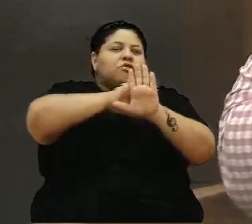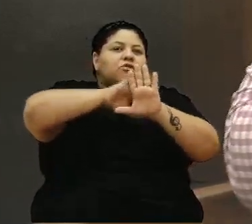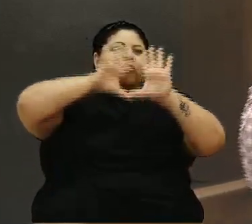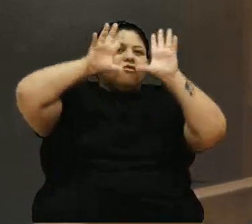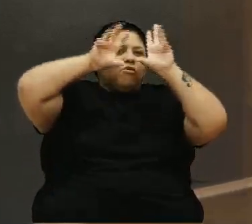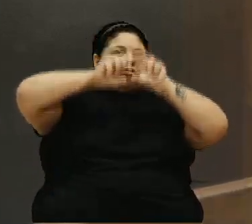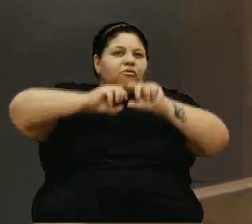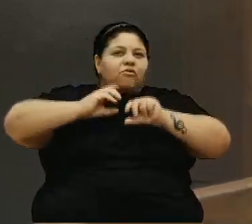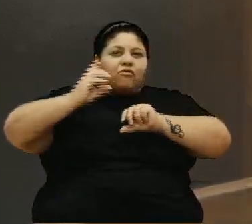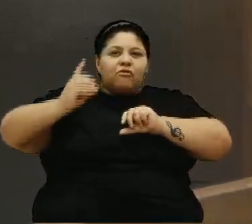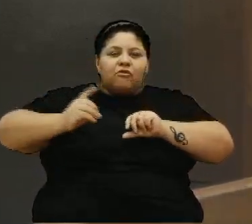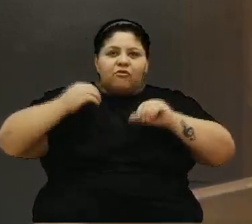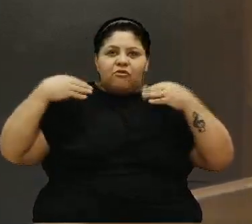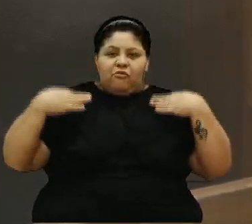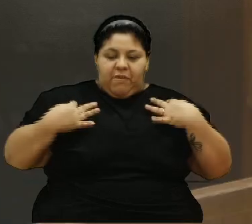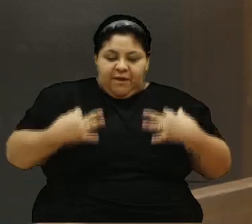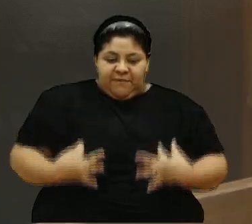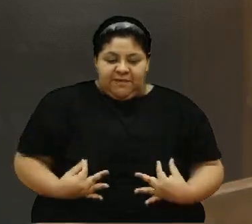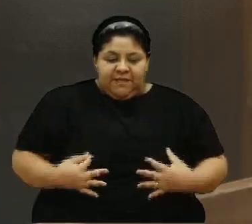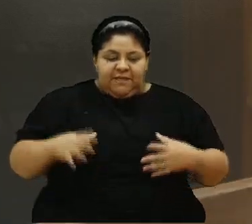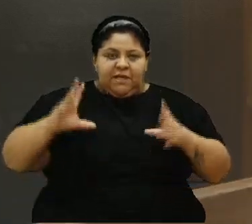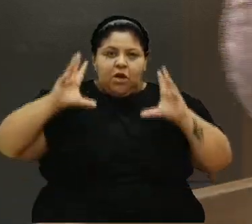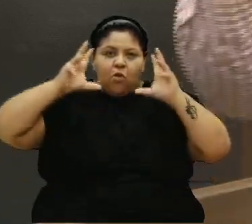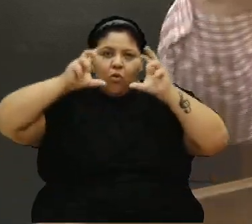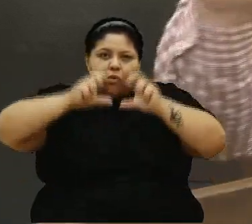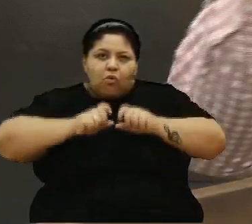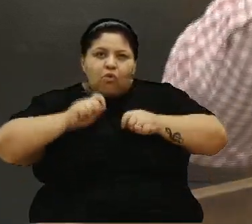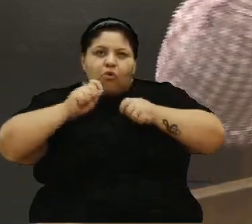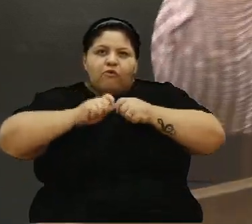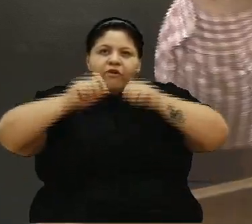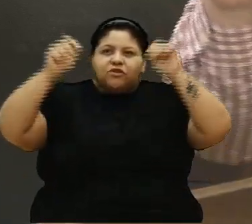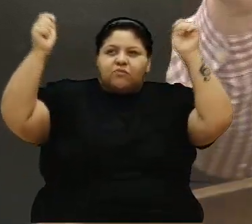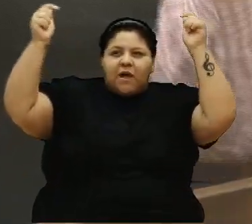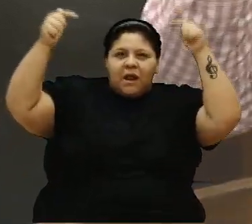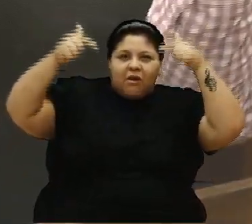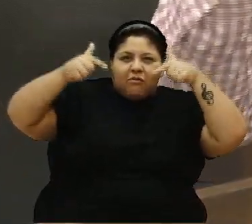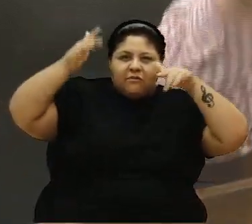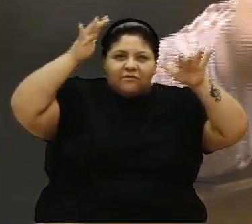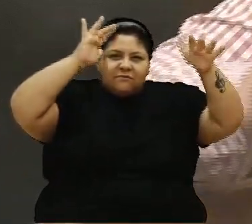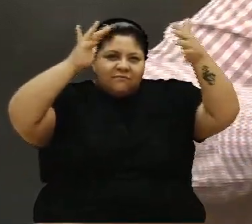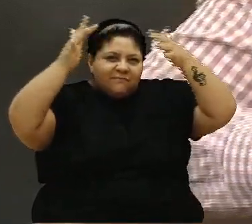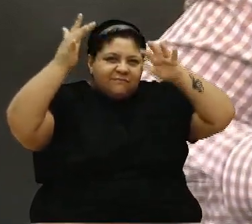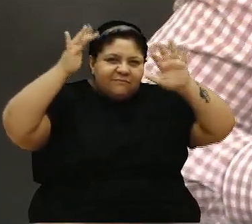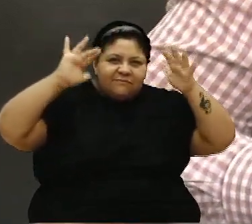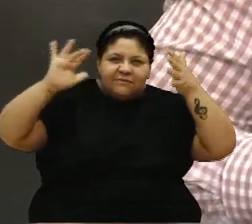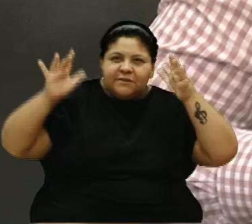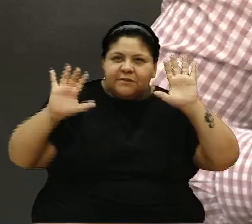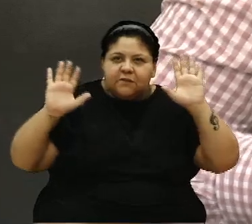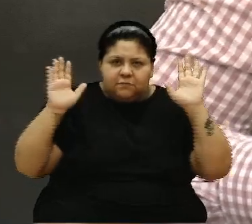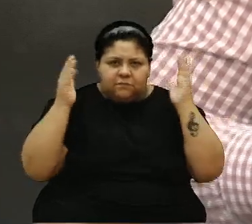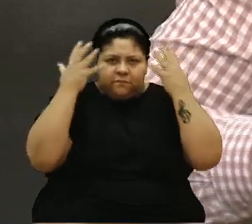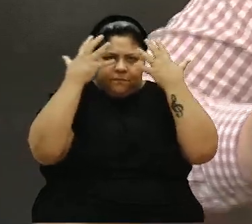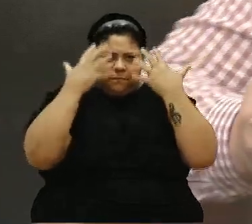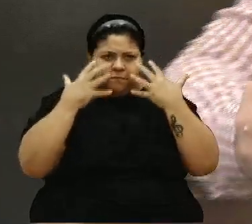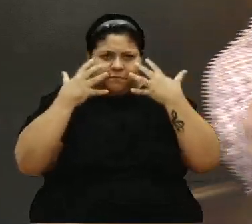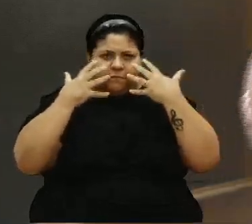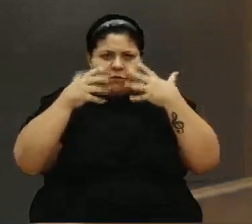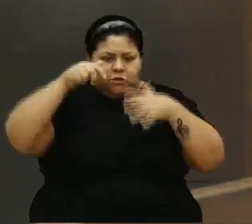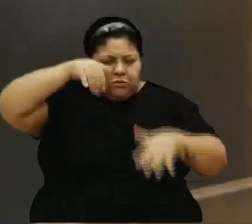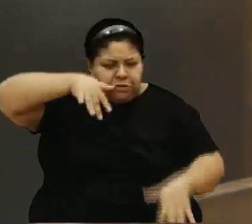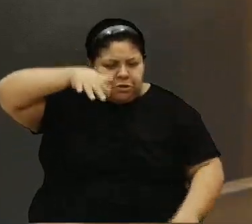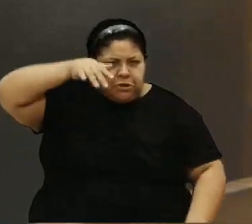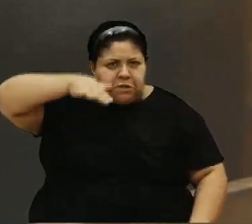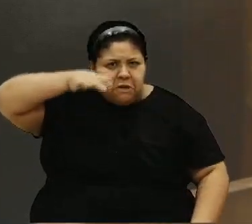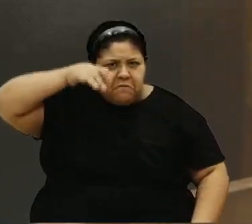deputados, né, colocam uma camiseta escura, faz uma luz de quebra, né, para dar um contraste, fundo escuro, fecham a cara, aquela cara de drama, de choro,